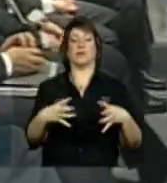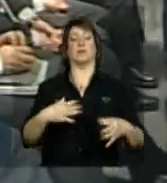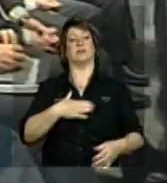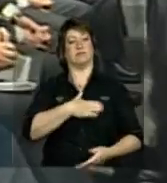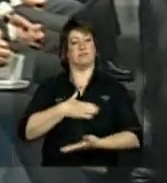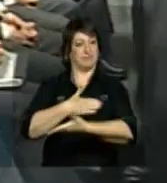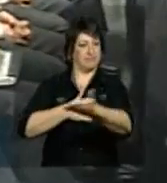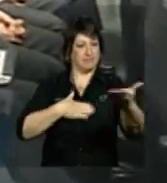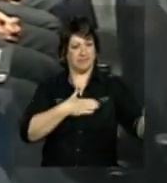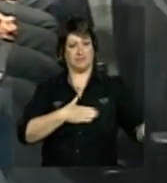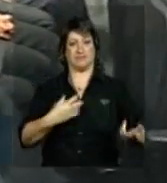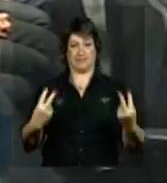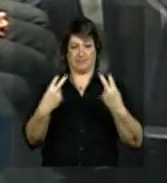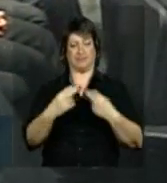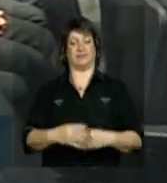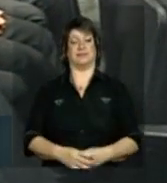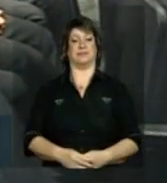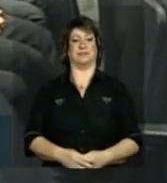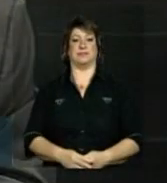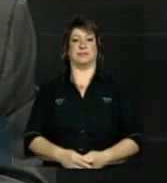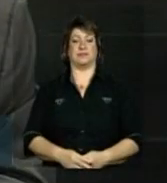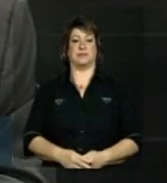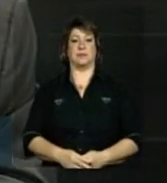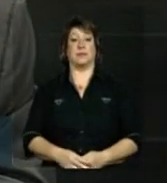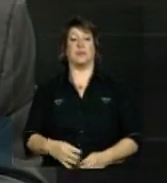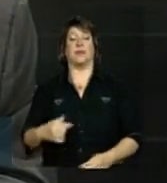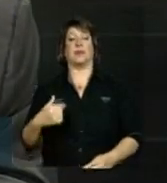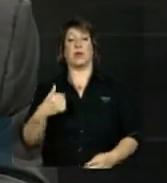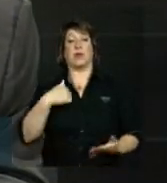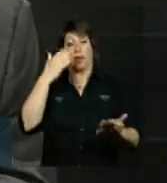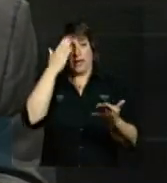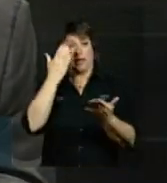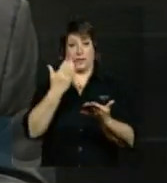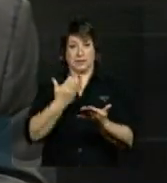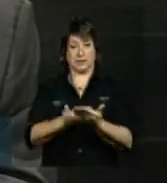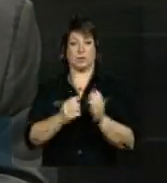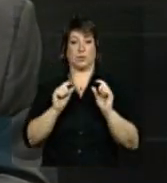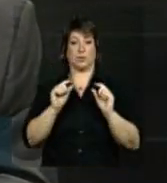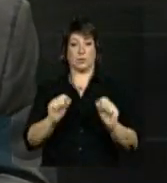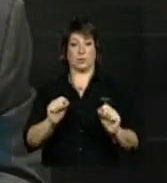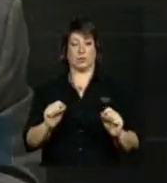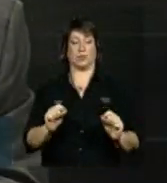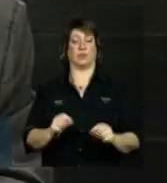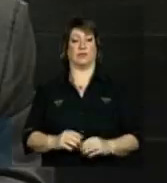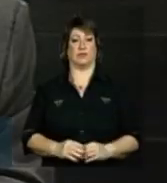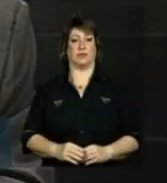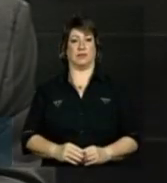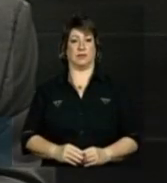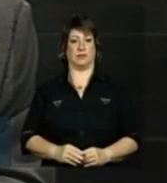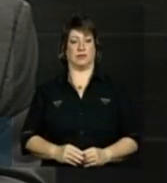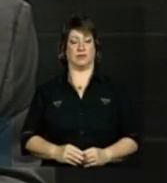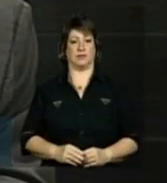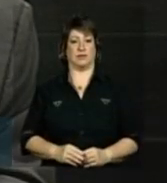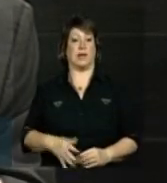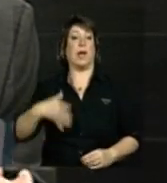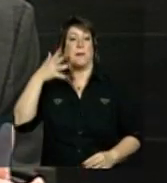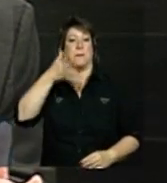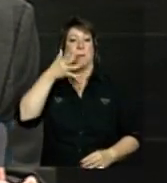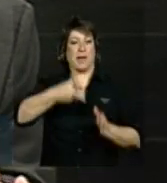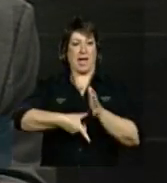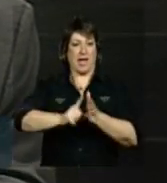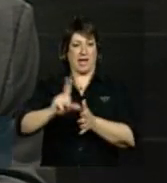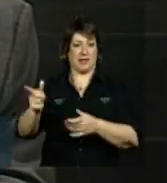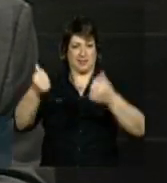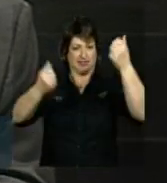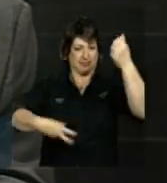honra da sua audiência. Eu creio que, com a fala do Osmar, já está